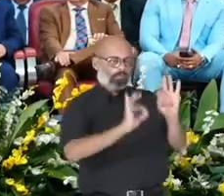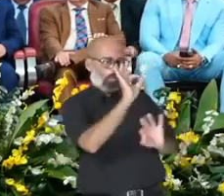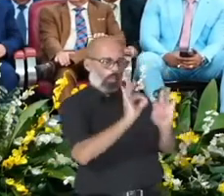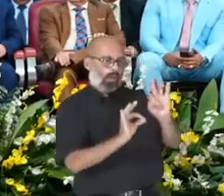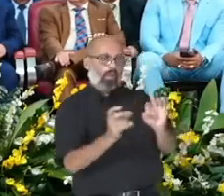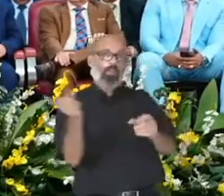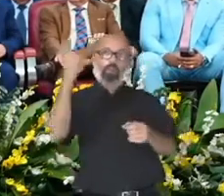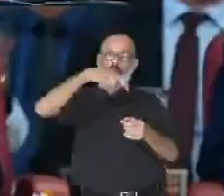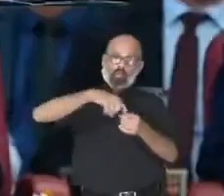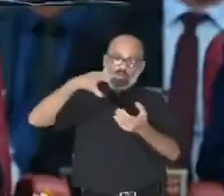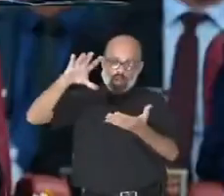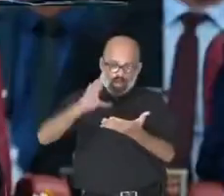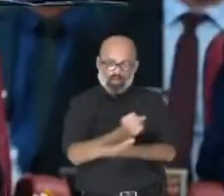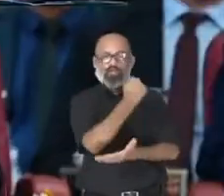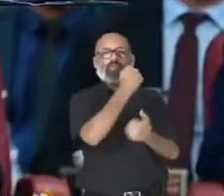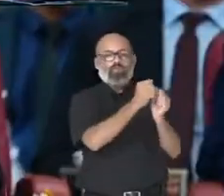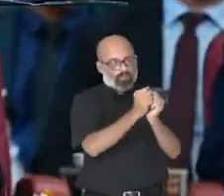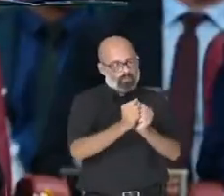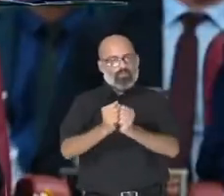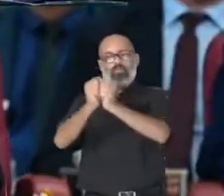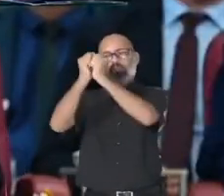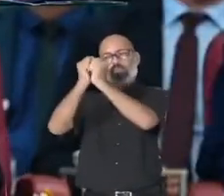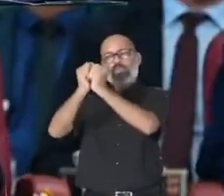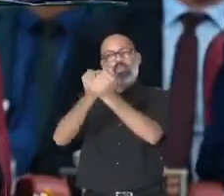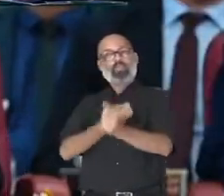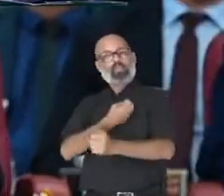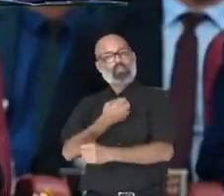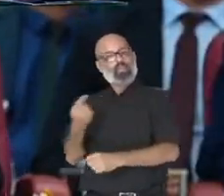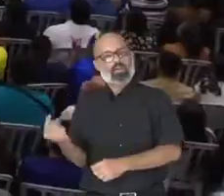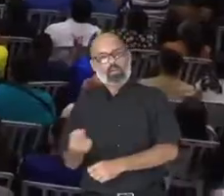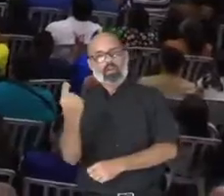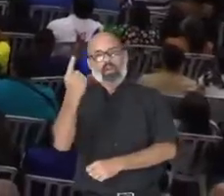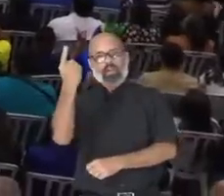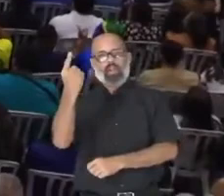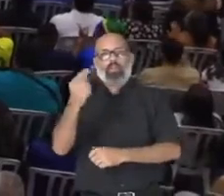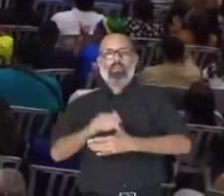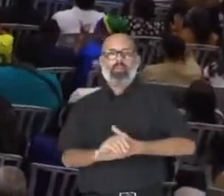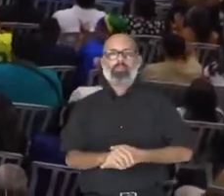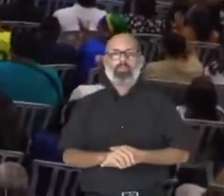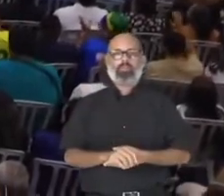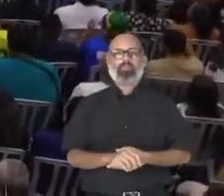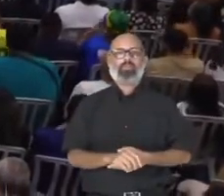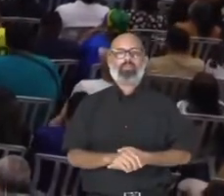eu volto aqui, pego vocês e vocês vão viver comigo para sempre.